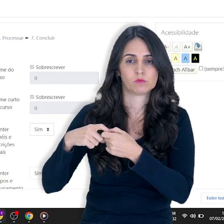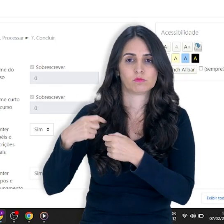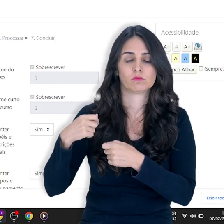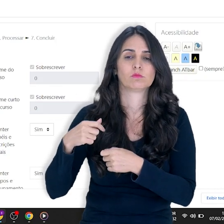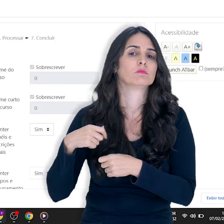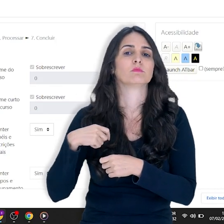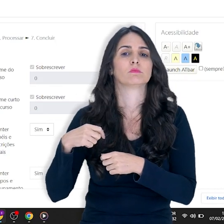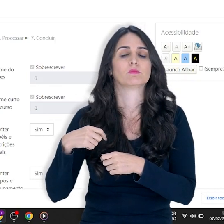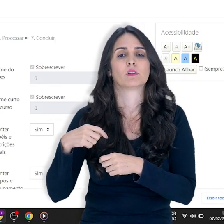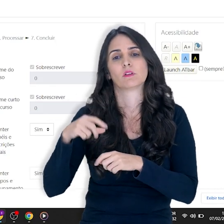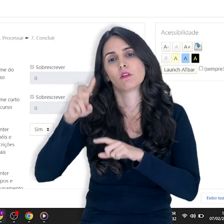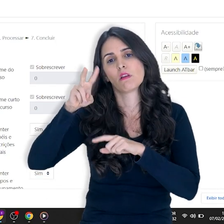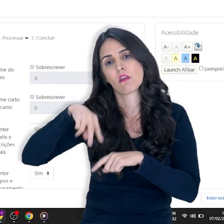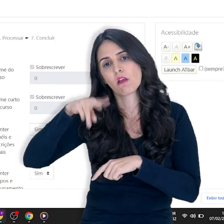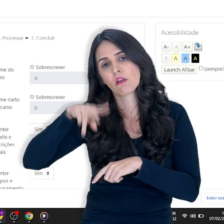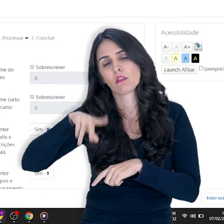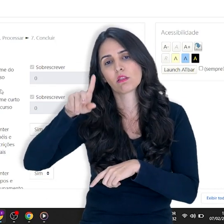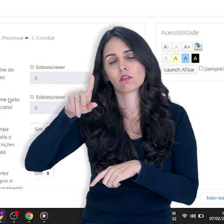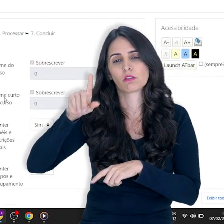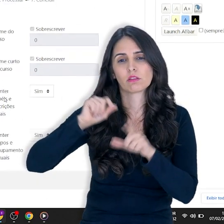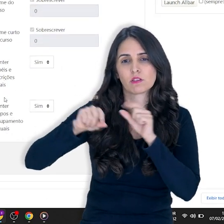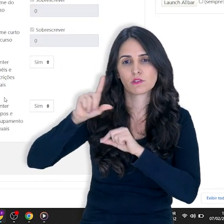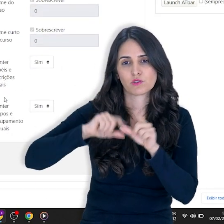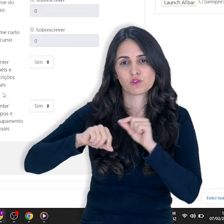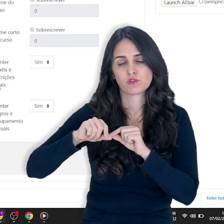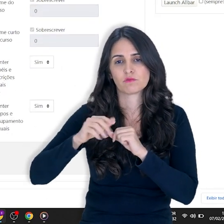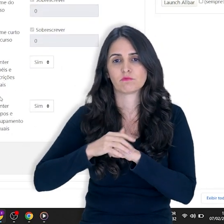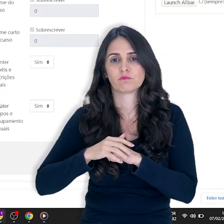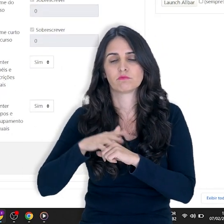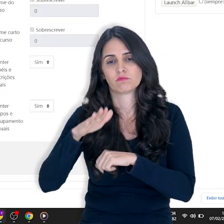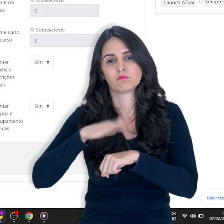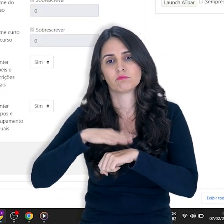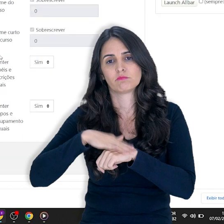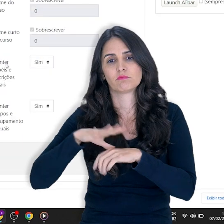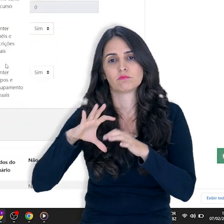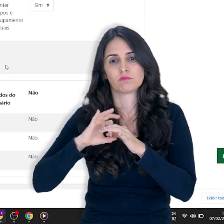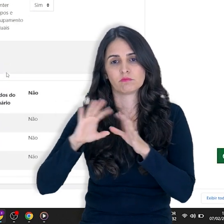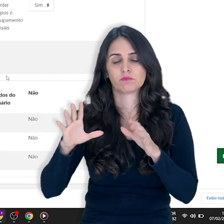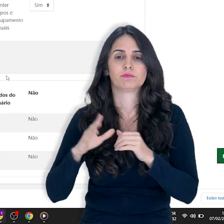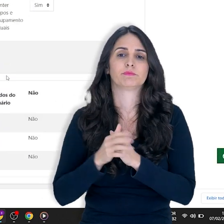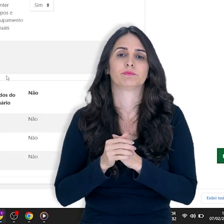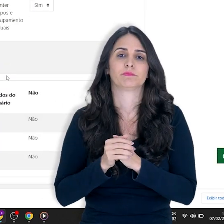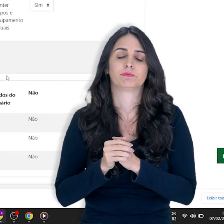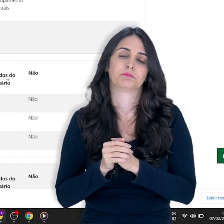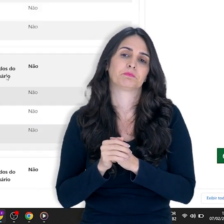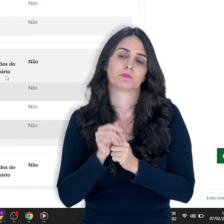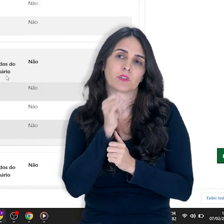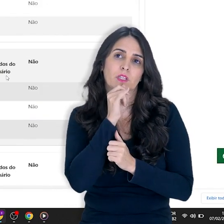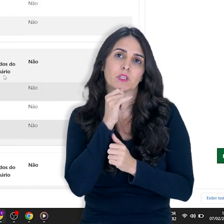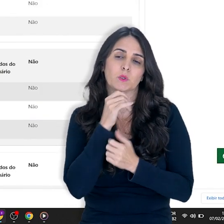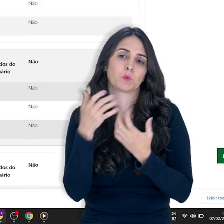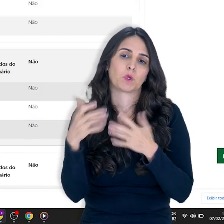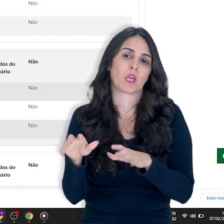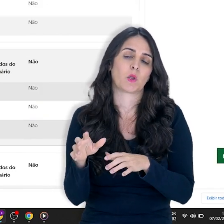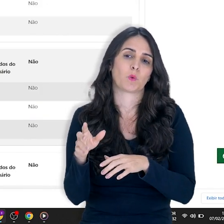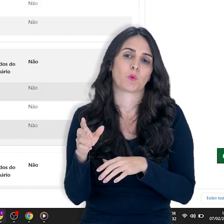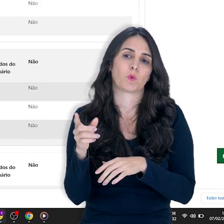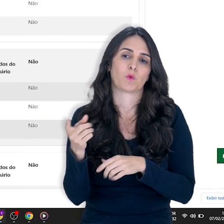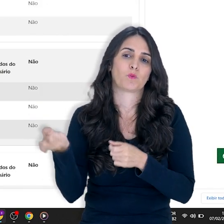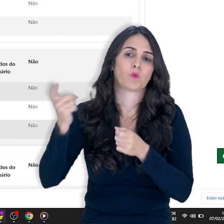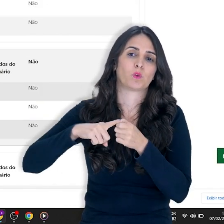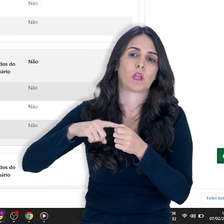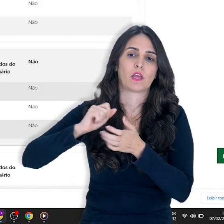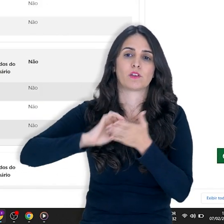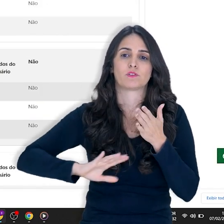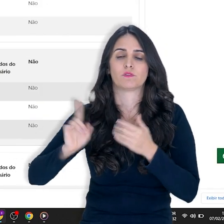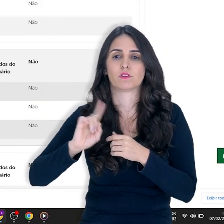momento de restauração. Aí é só ler e decidir. A gente vai deixar do jeito que está aqui também. Ó, a gente pode, não